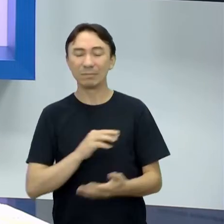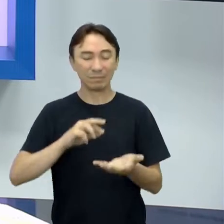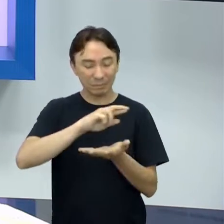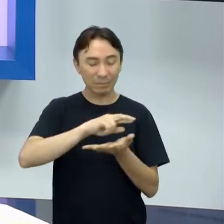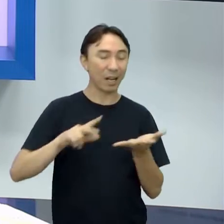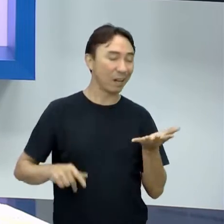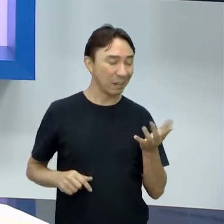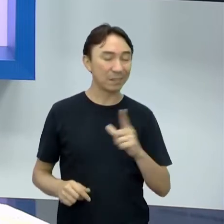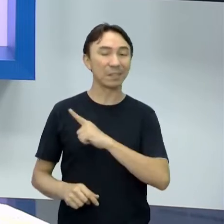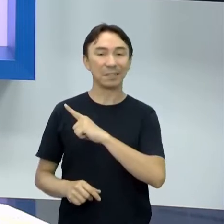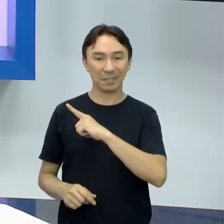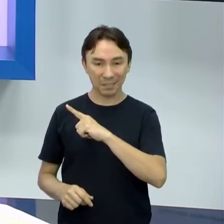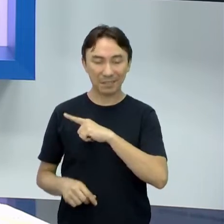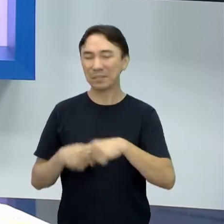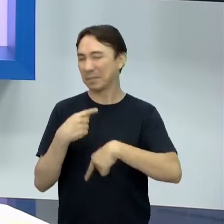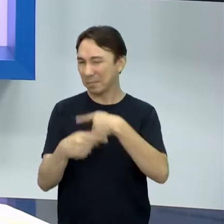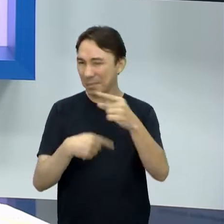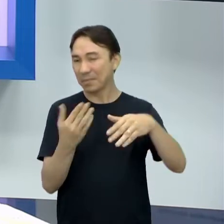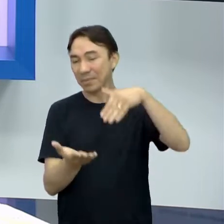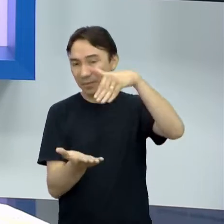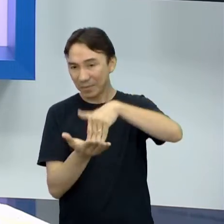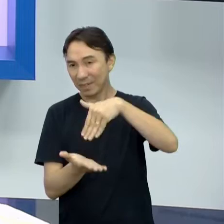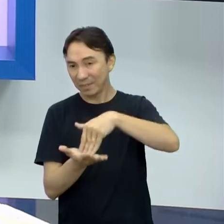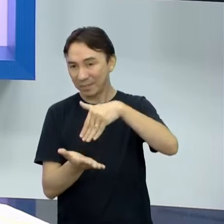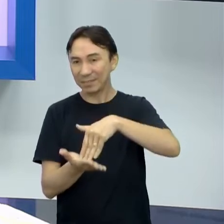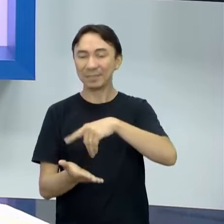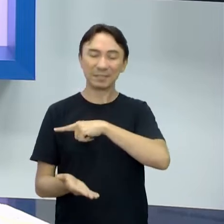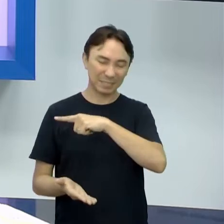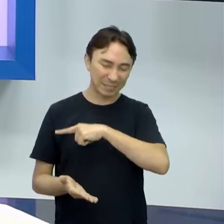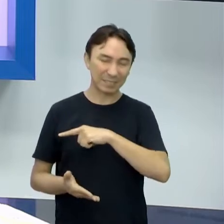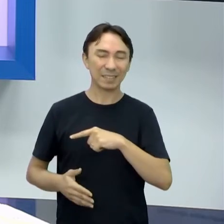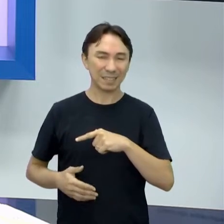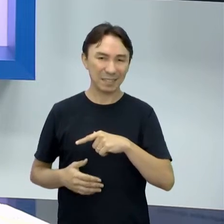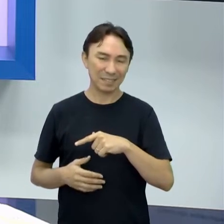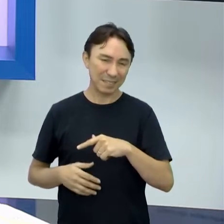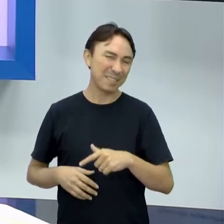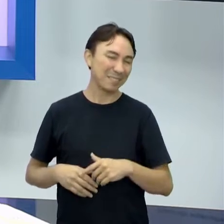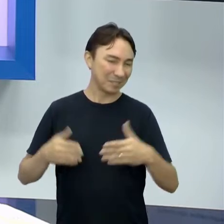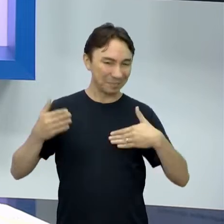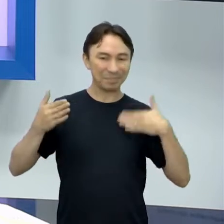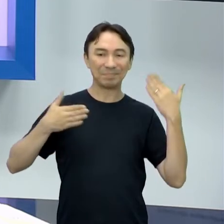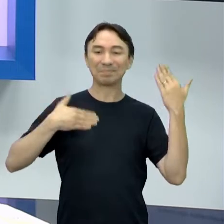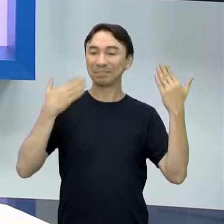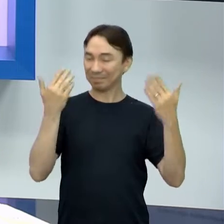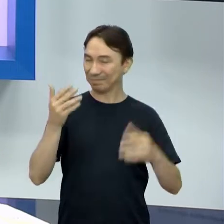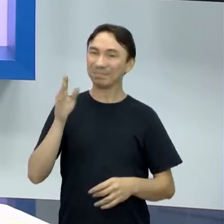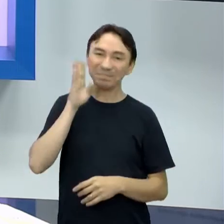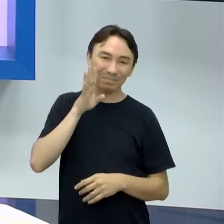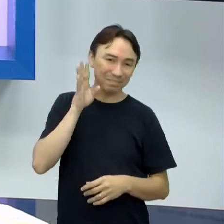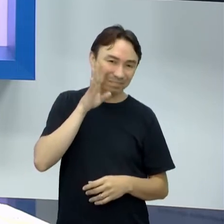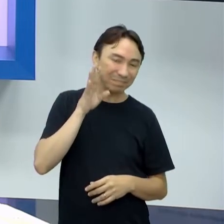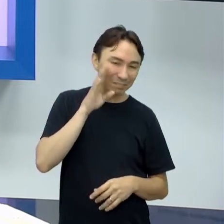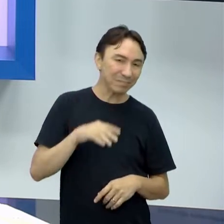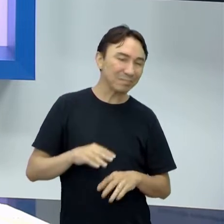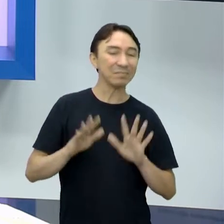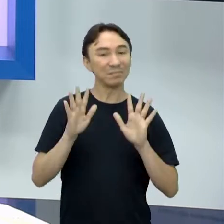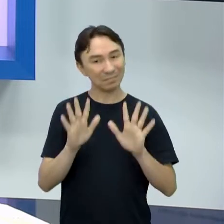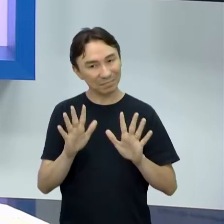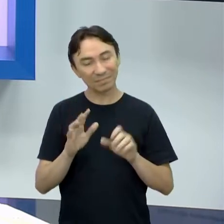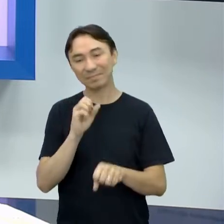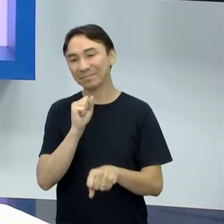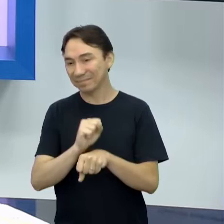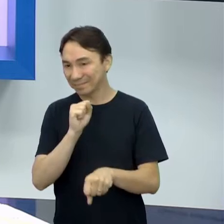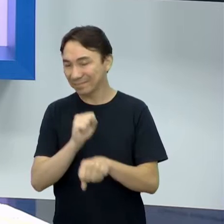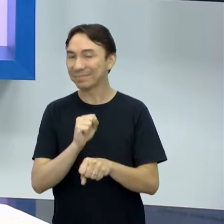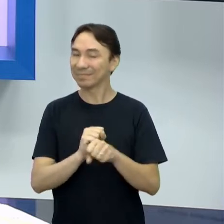consegui trazer aqui de tudo isso que a gente vem conversado, um resuminho aí muito legal, mas como expectativa,